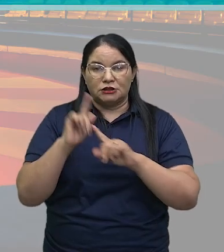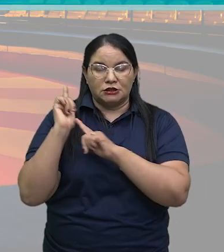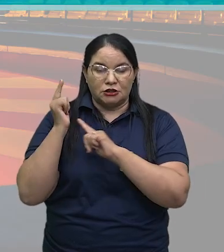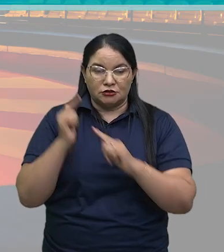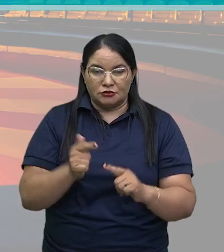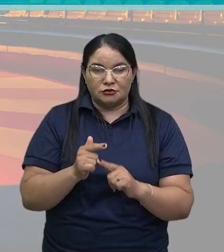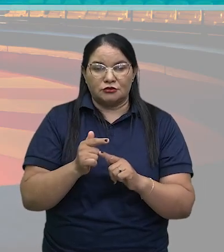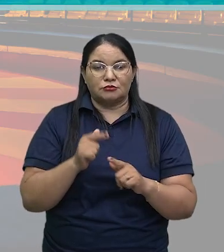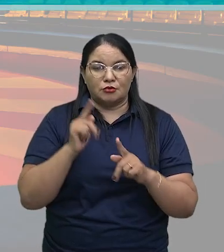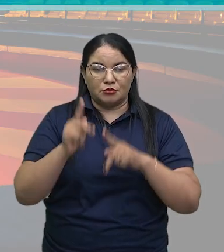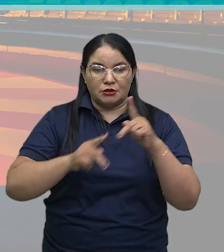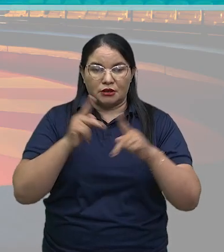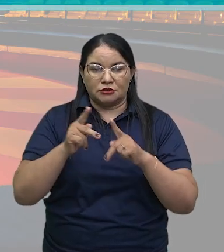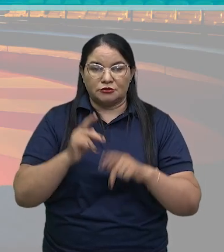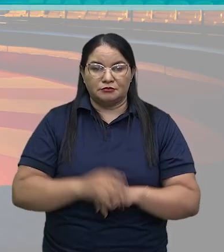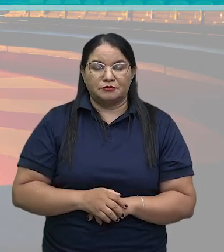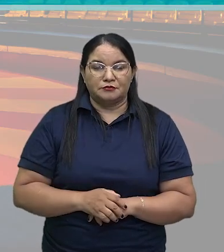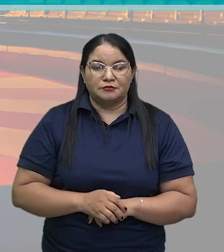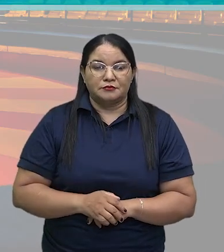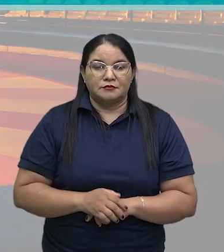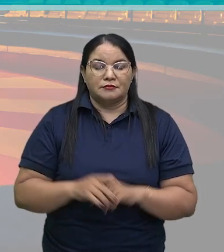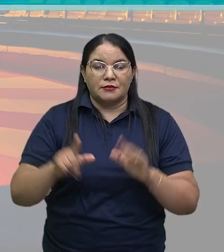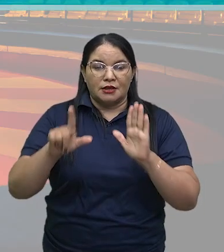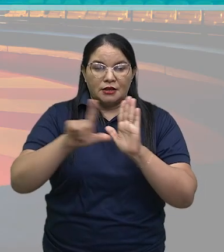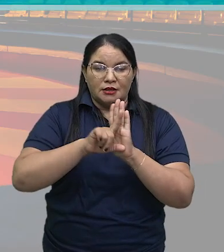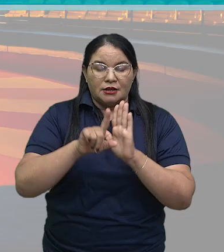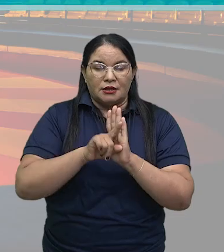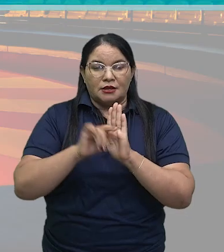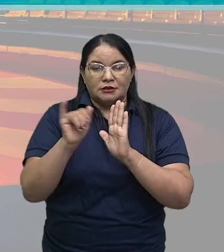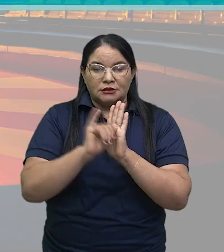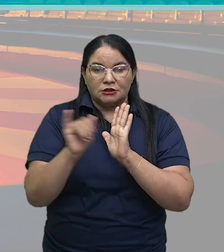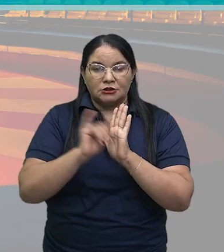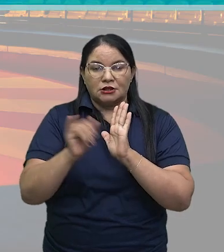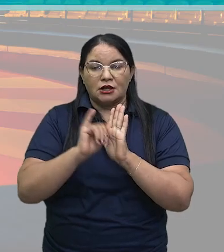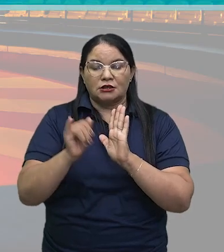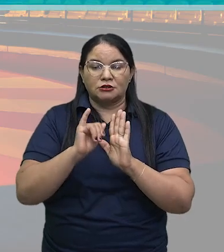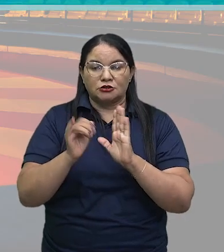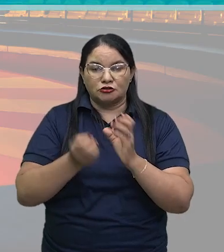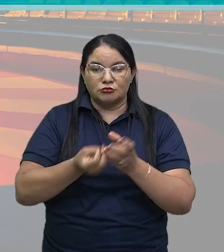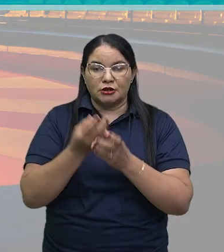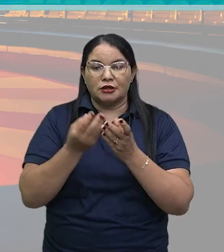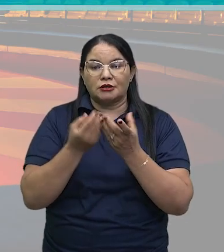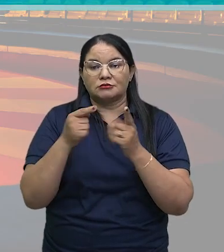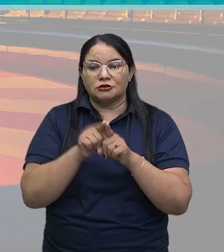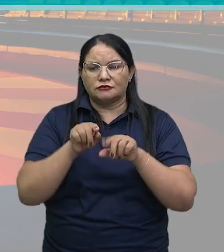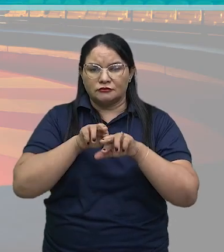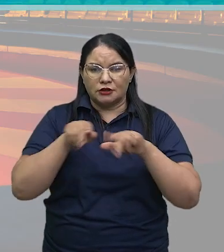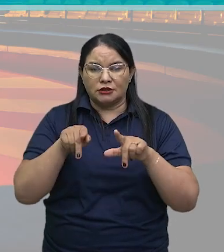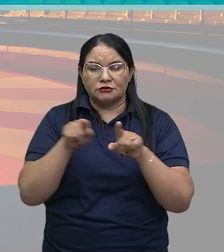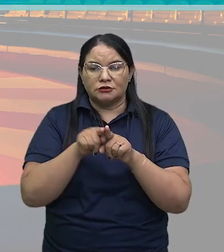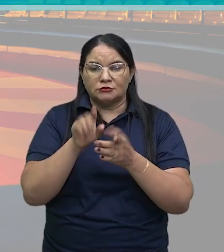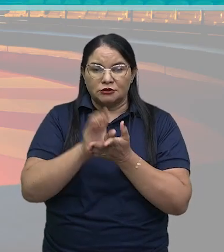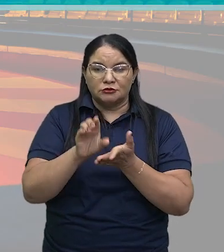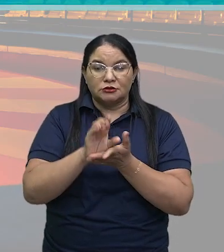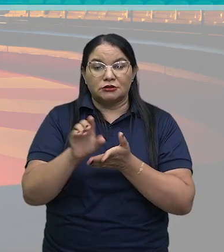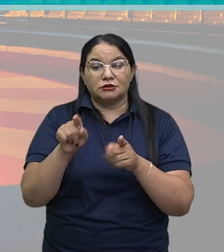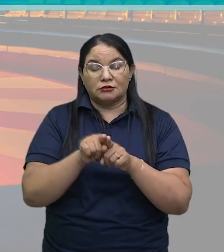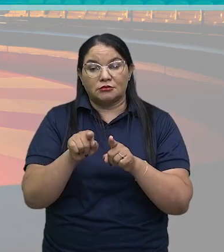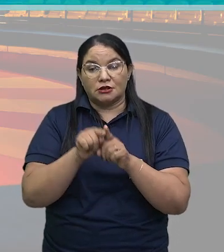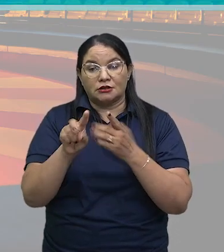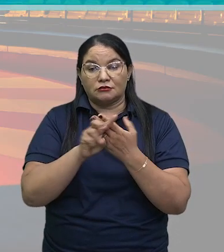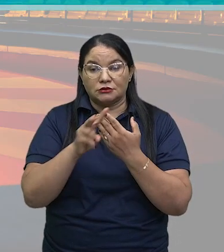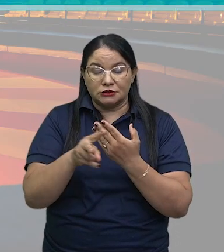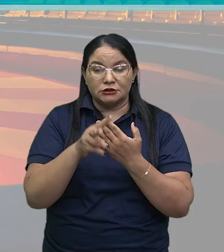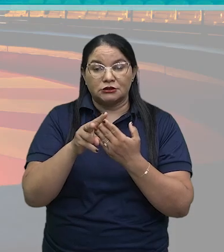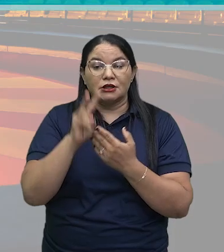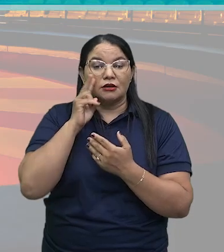das tradições populares. E leis, editais, prêmios e financiamentos determinam na prática